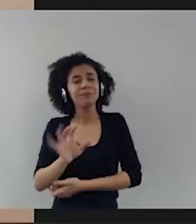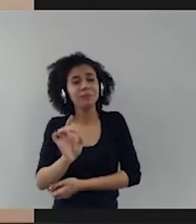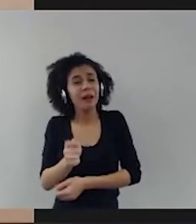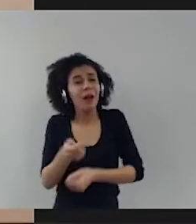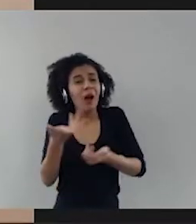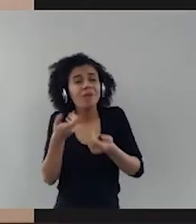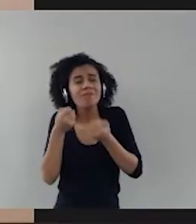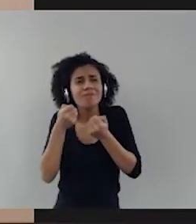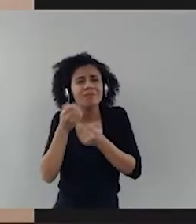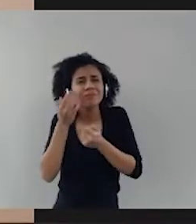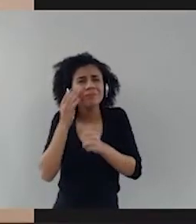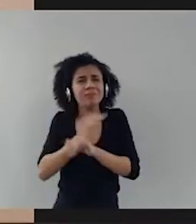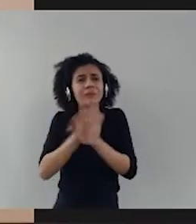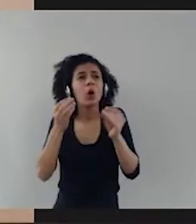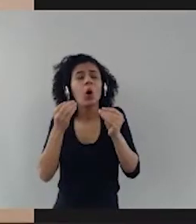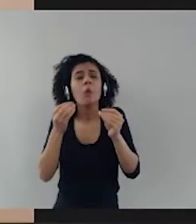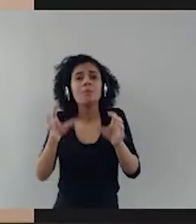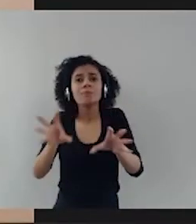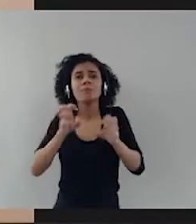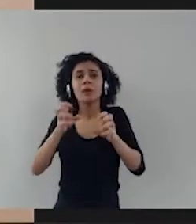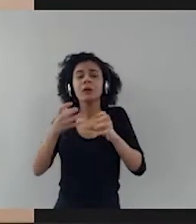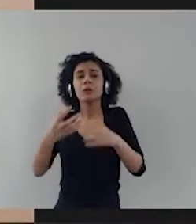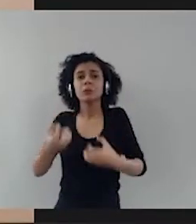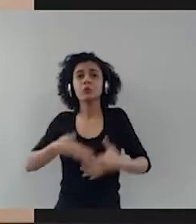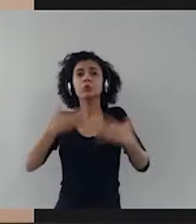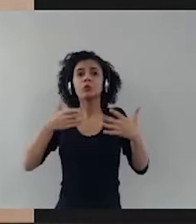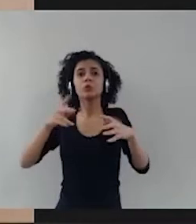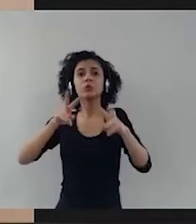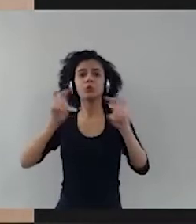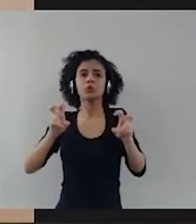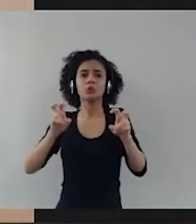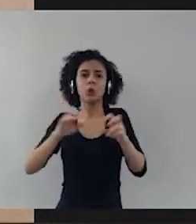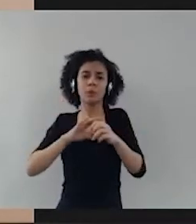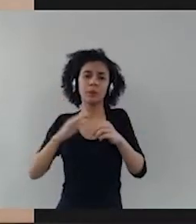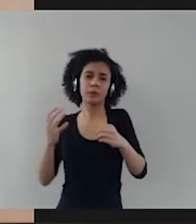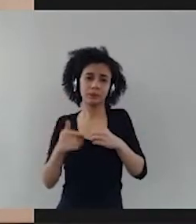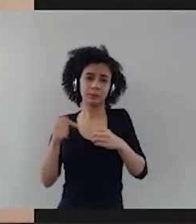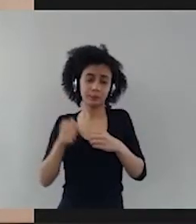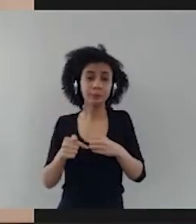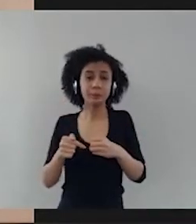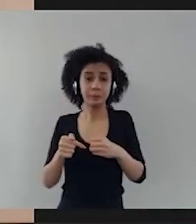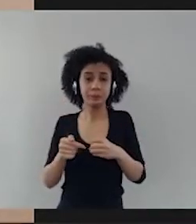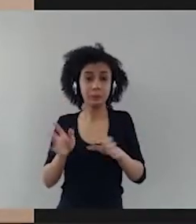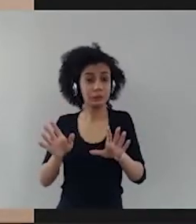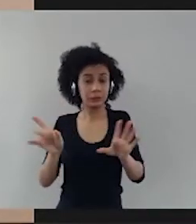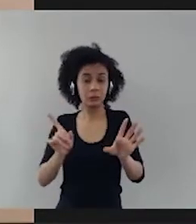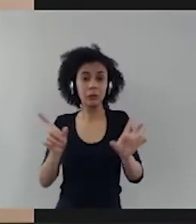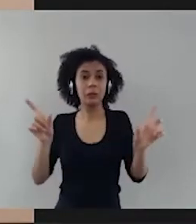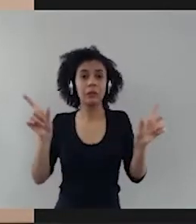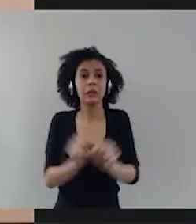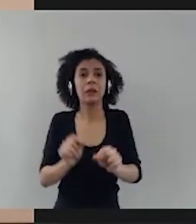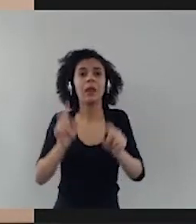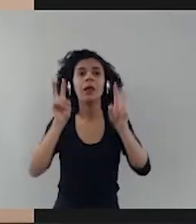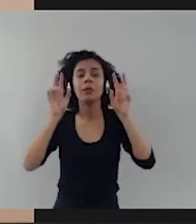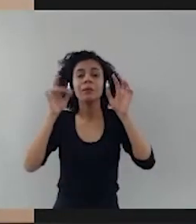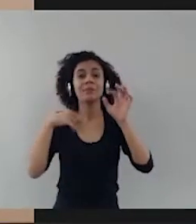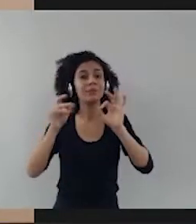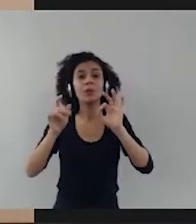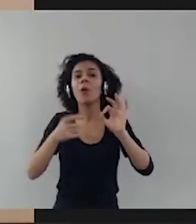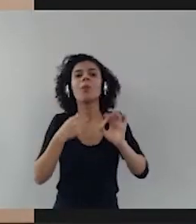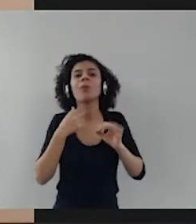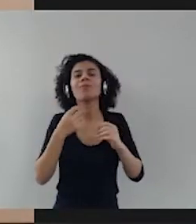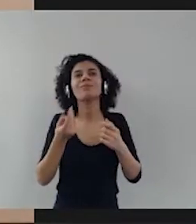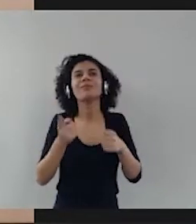o impacto particular sobre isso. É claro, cada um vai fazer uma abordagem e nem de longe nós vamos esgotar a temática, mas vão